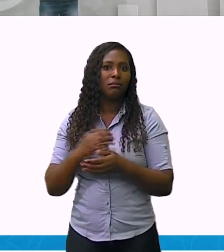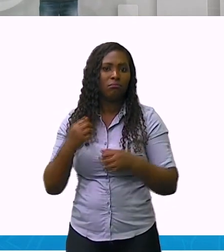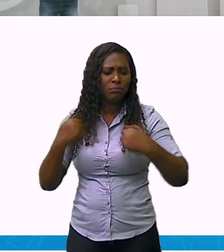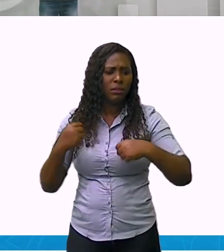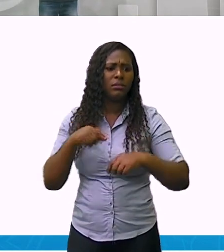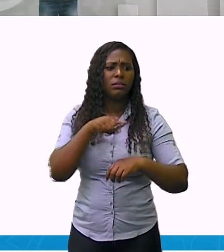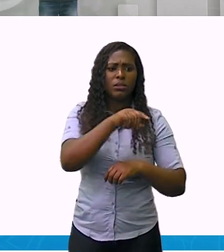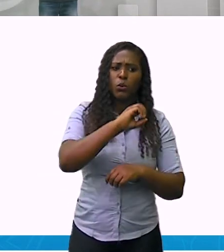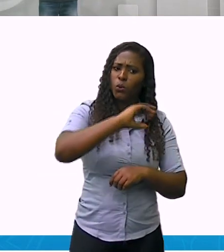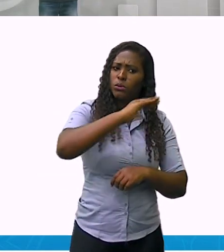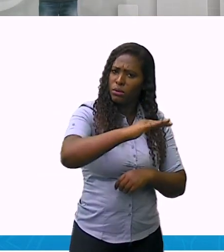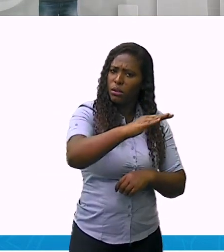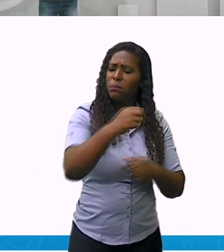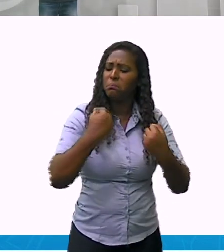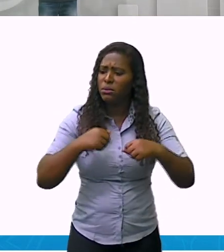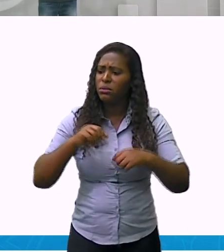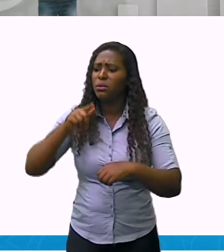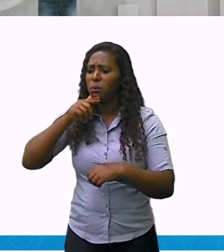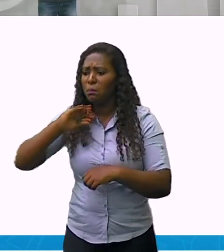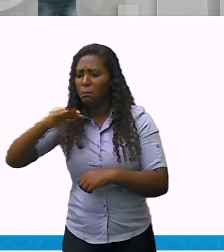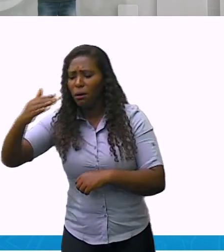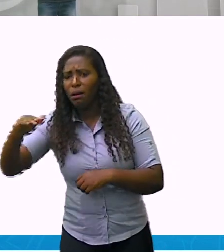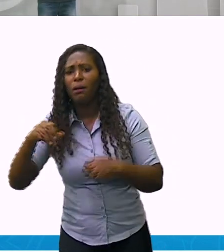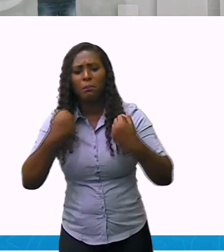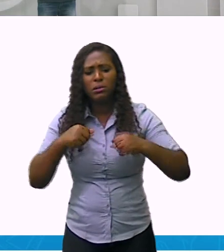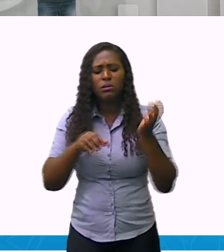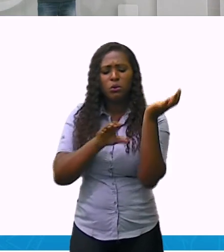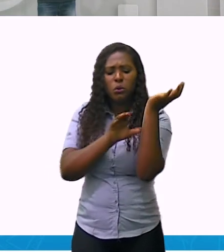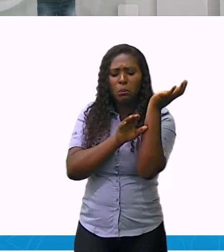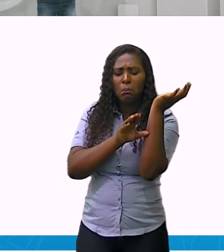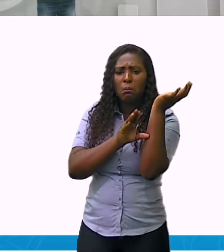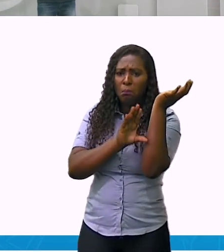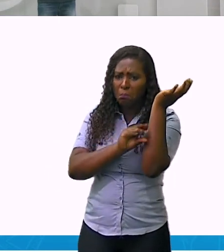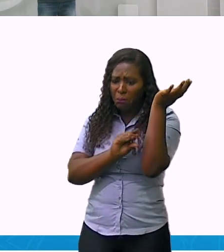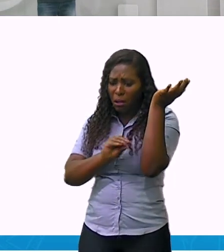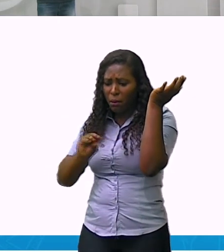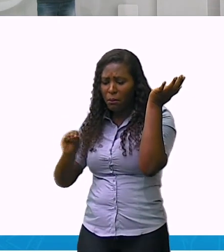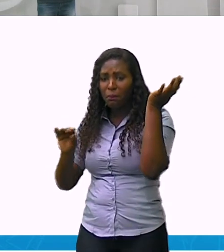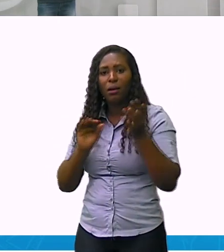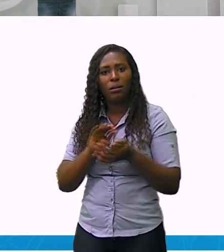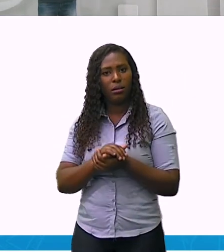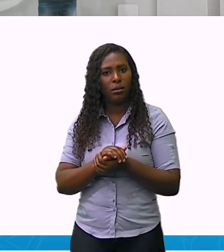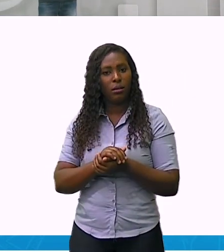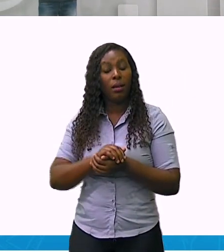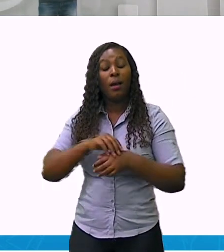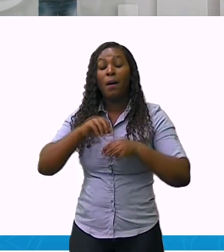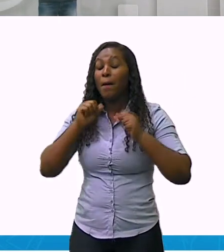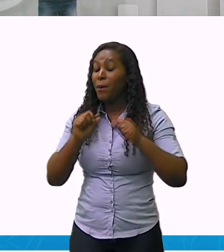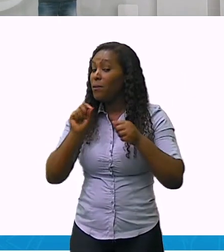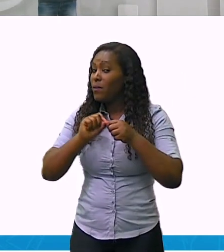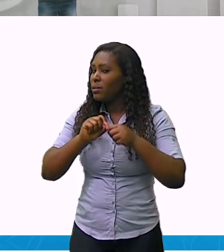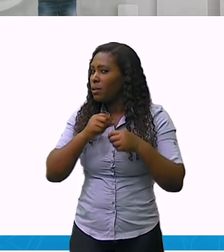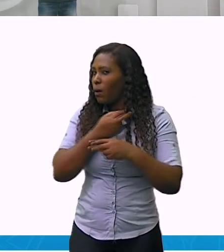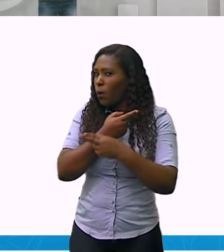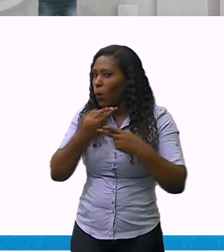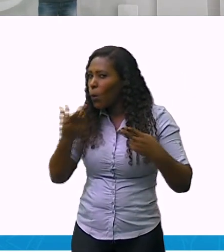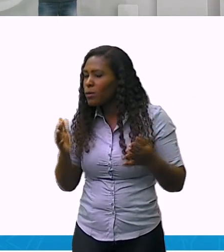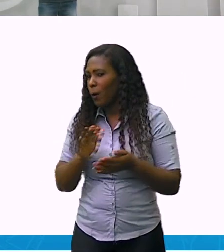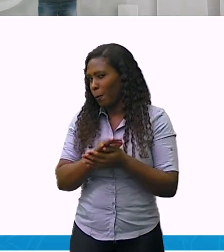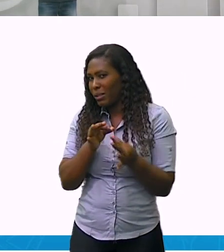podemos fazer? Podemos começar com ações simples. Por exemplo, jogue o